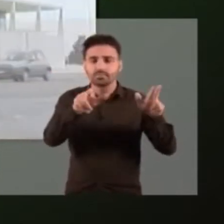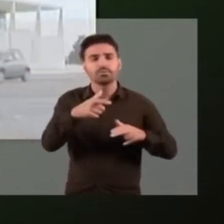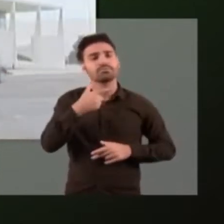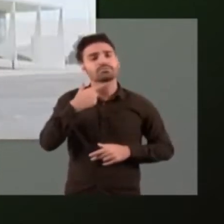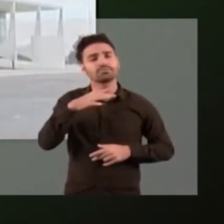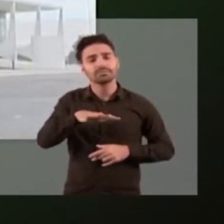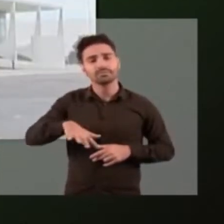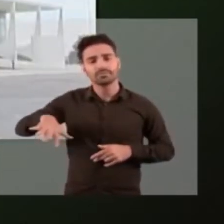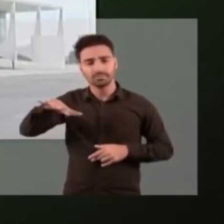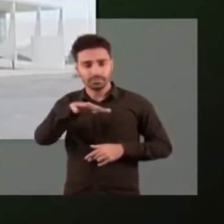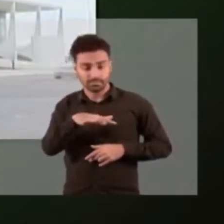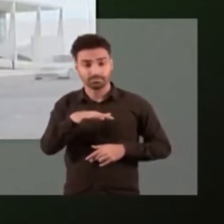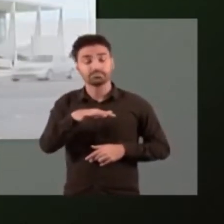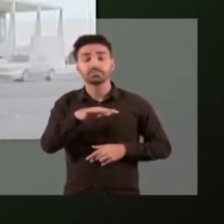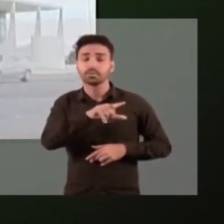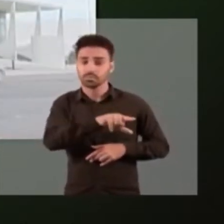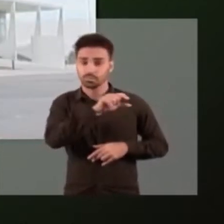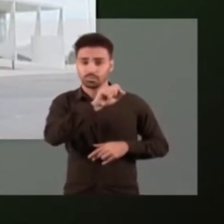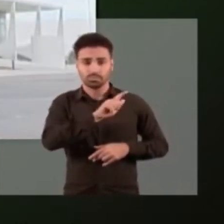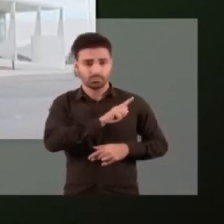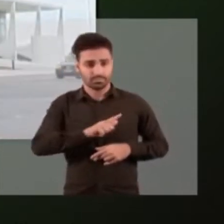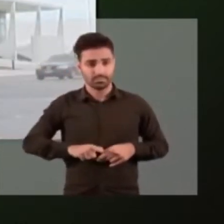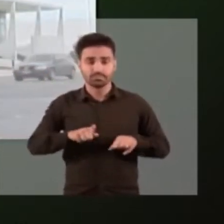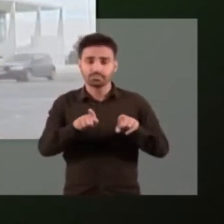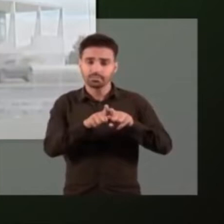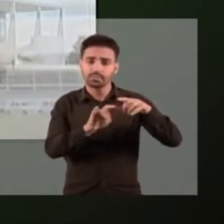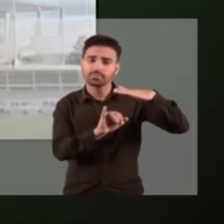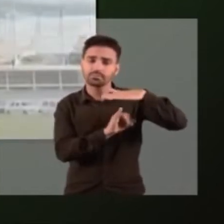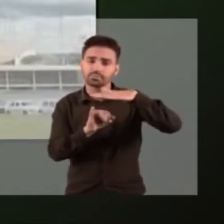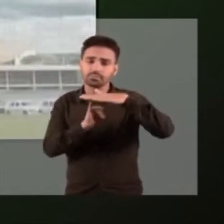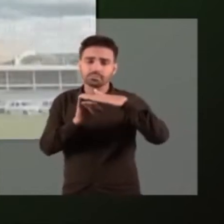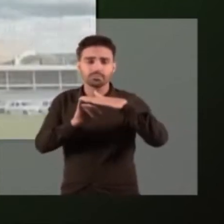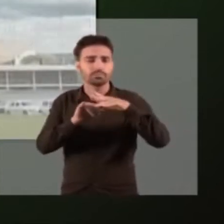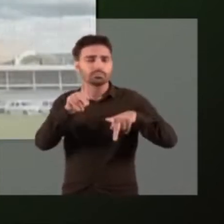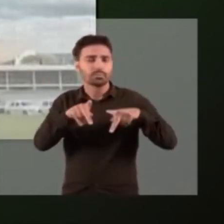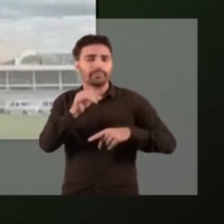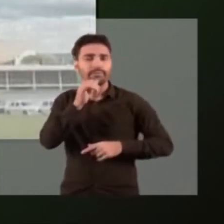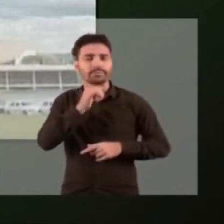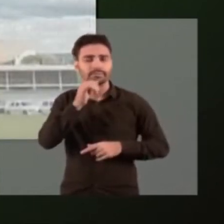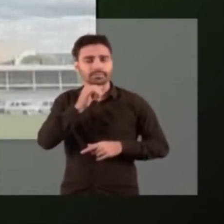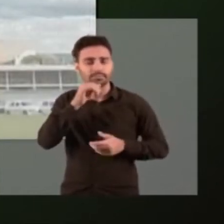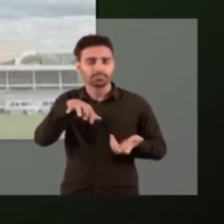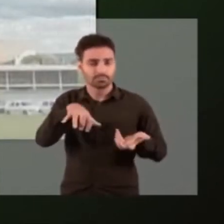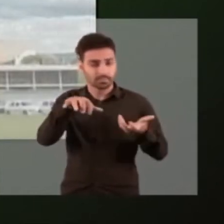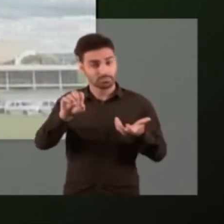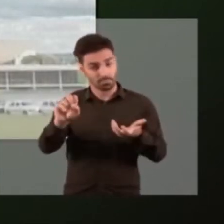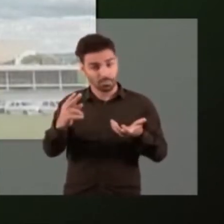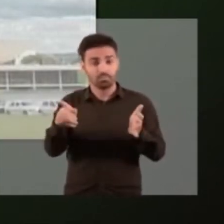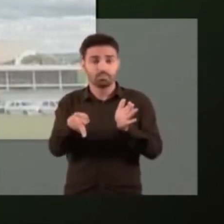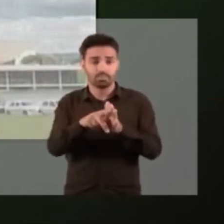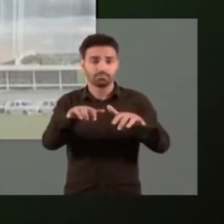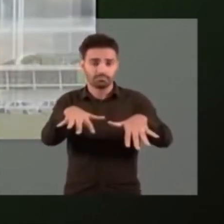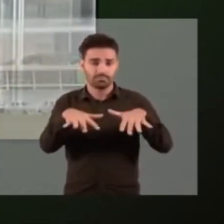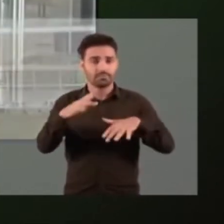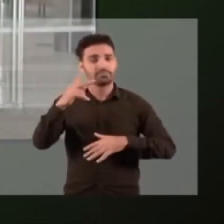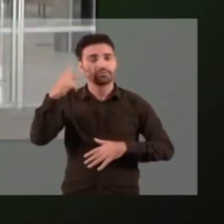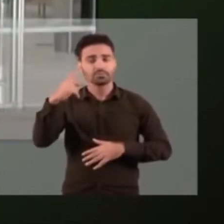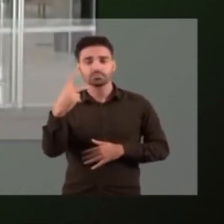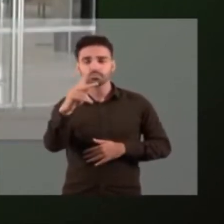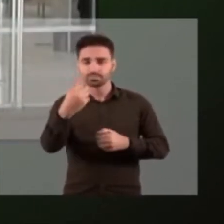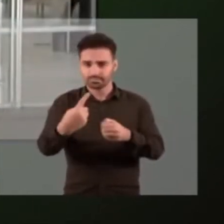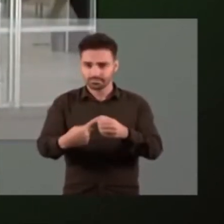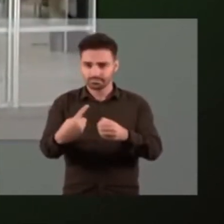coletiva, por meio de um governo eleito e por instituições públicas, tais como o Congresso Nacional ou a Câmara de Vereadores da sua